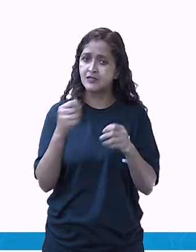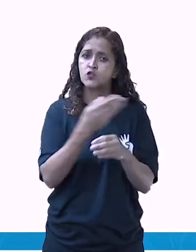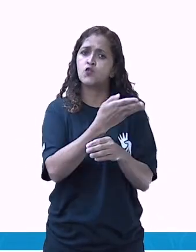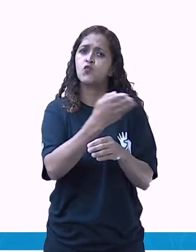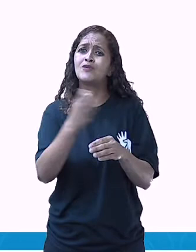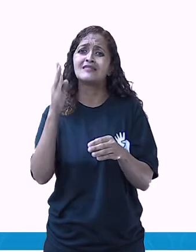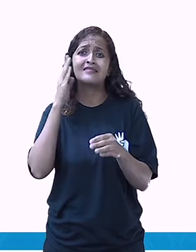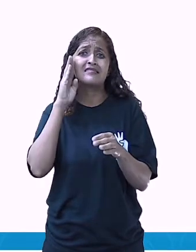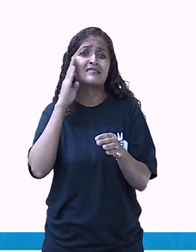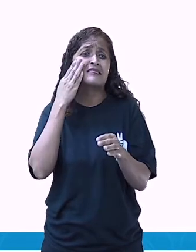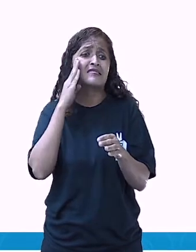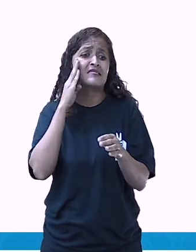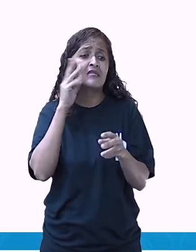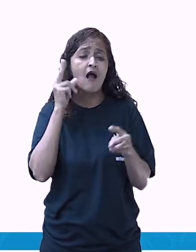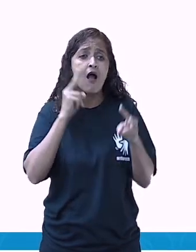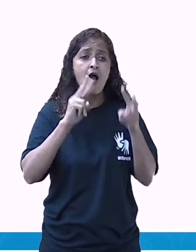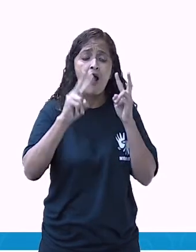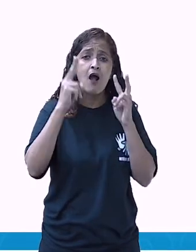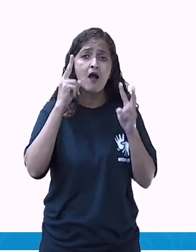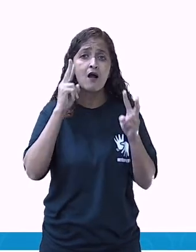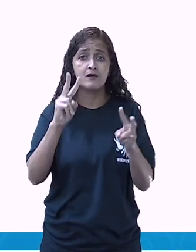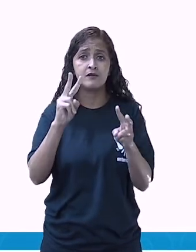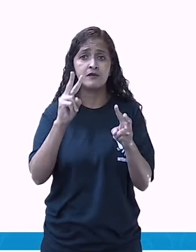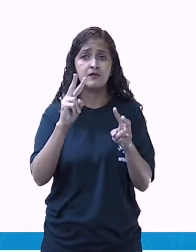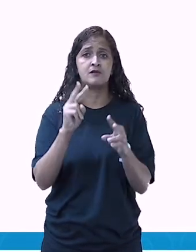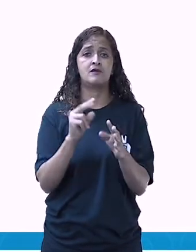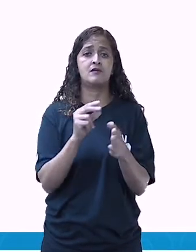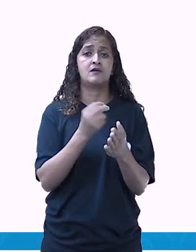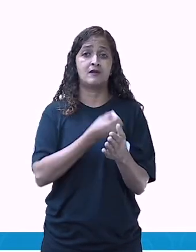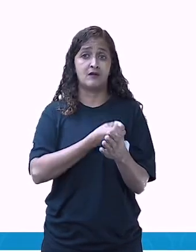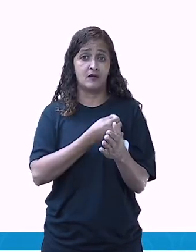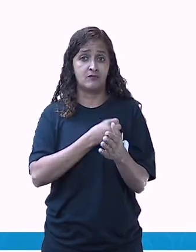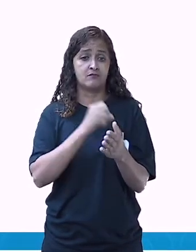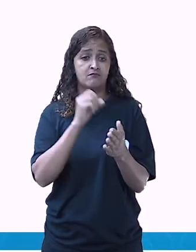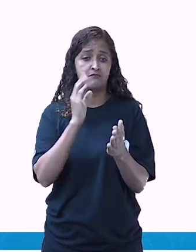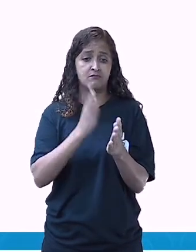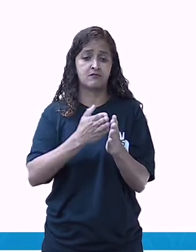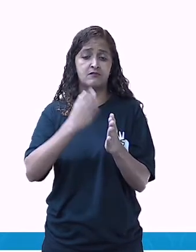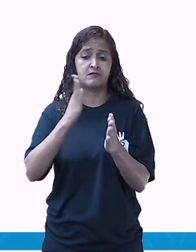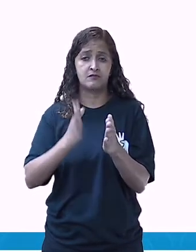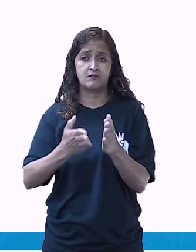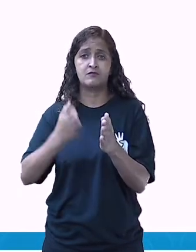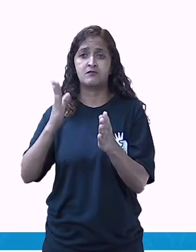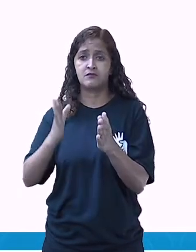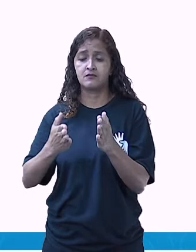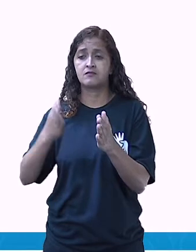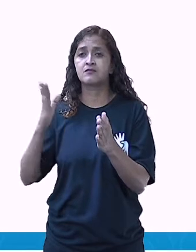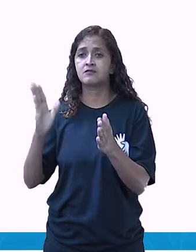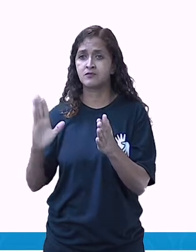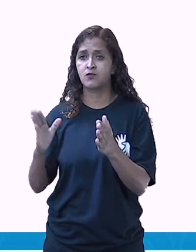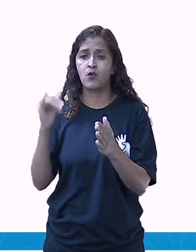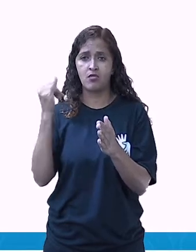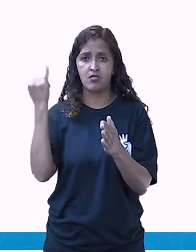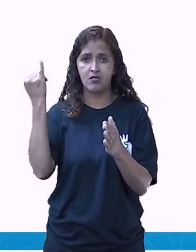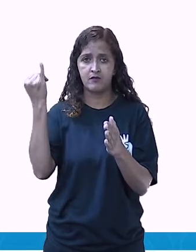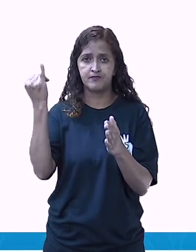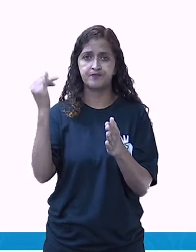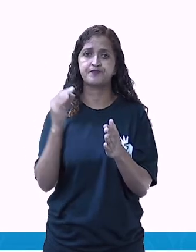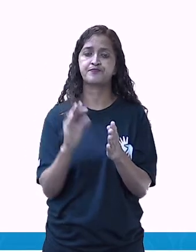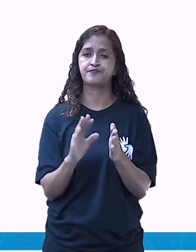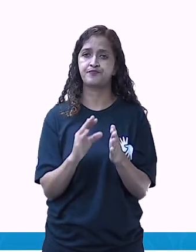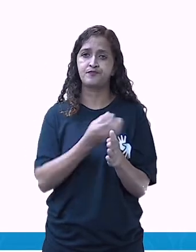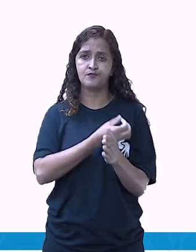de um por um, tá? Para que isso não te confunda. Depois do 11 tem o 12, que